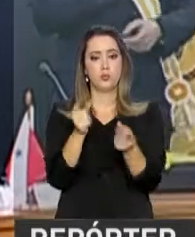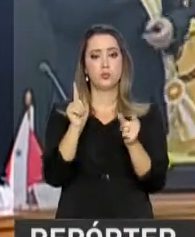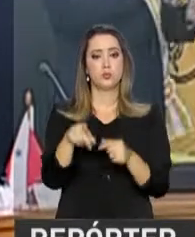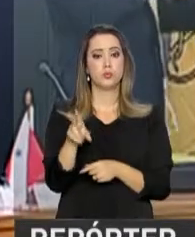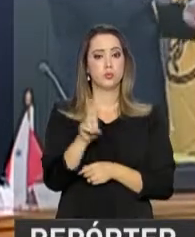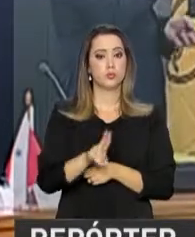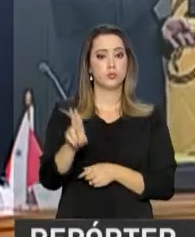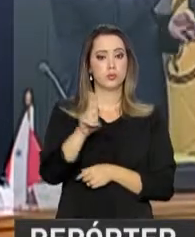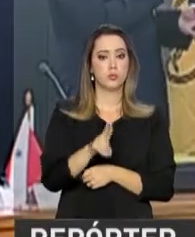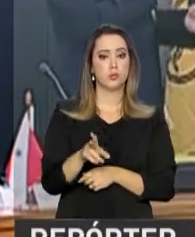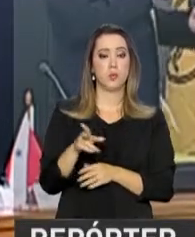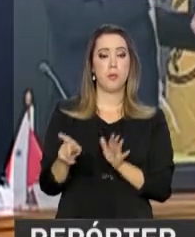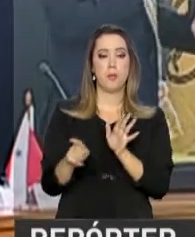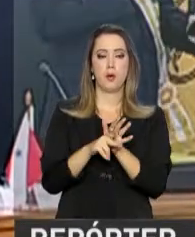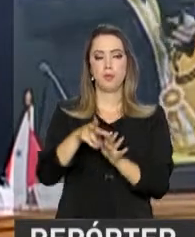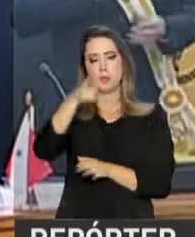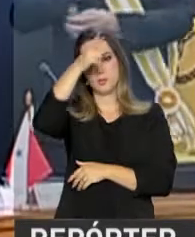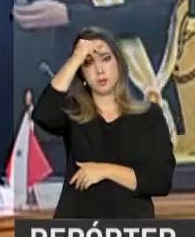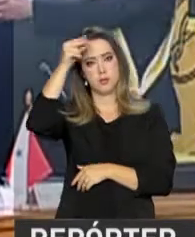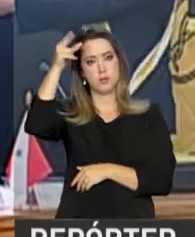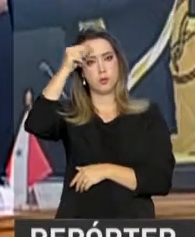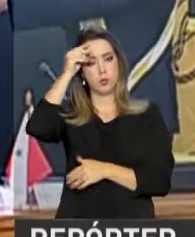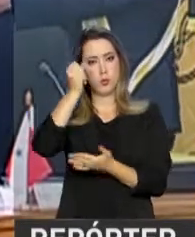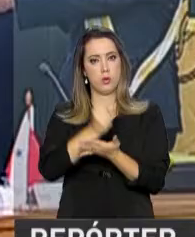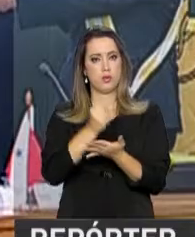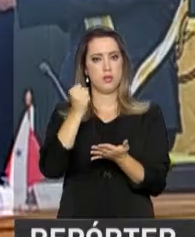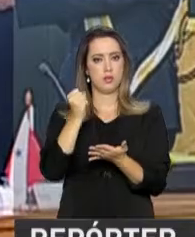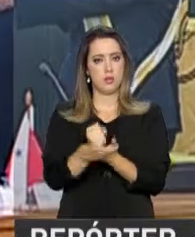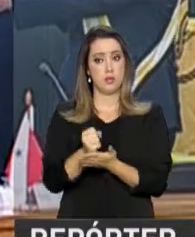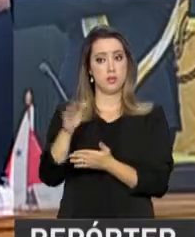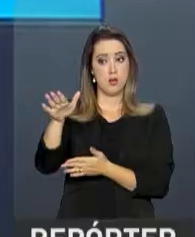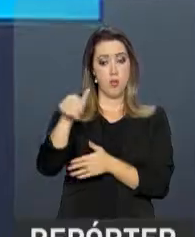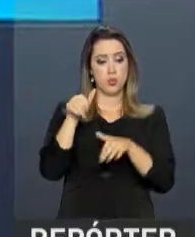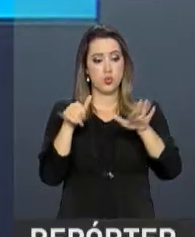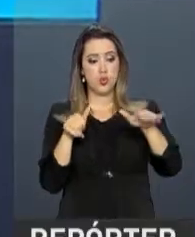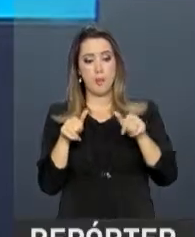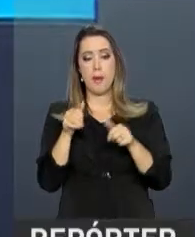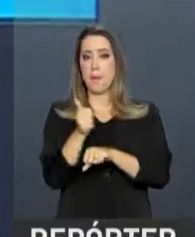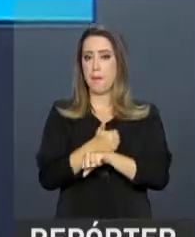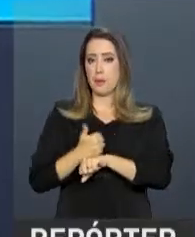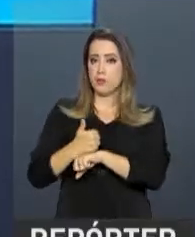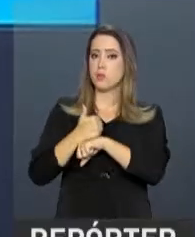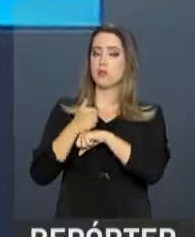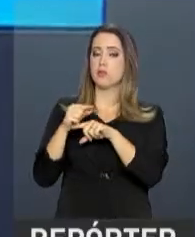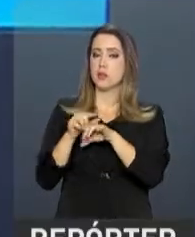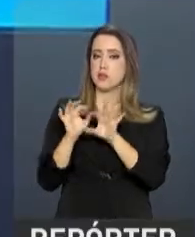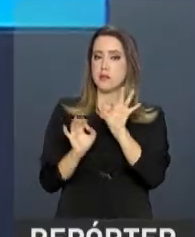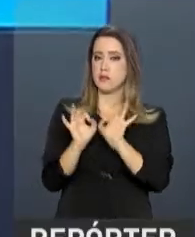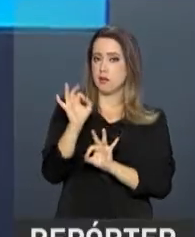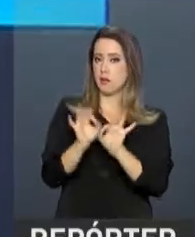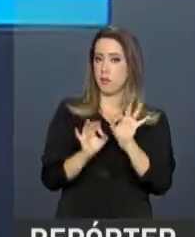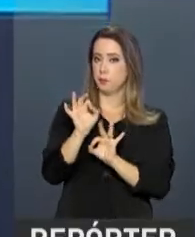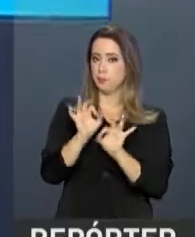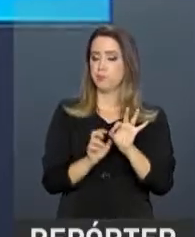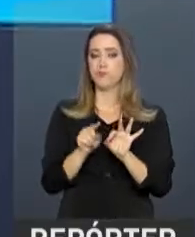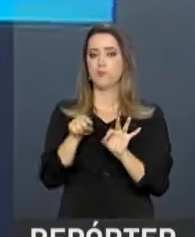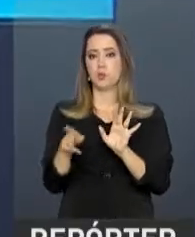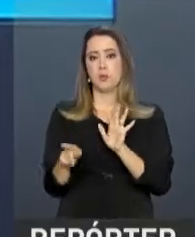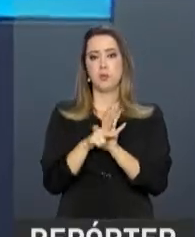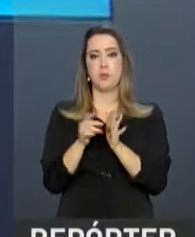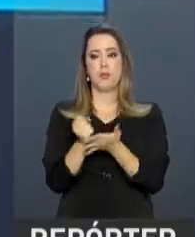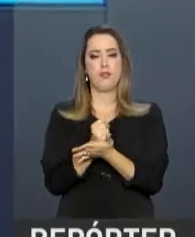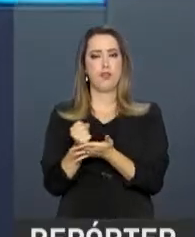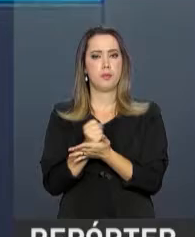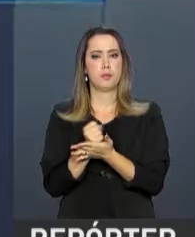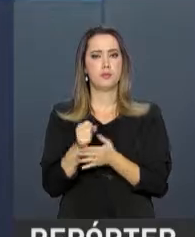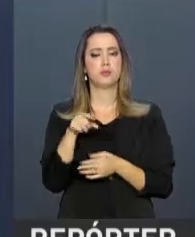vão permitir às prefeituras investir na contratação de profissionais e aprimorar os serviços das farmácias locais o